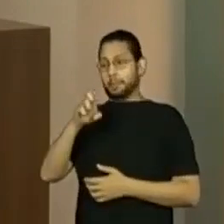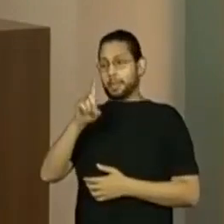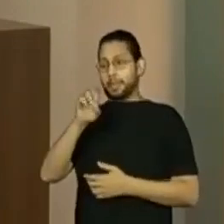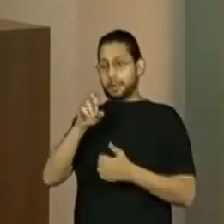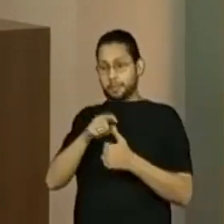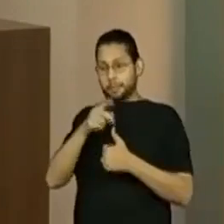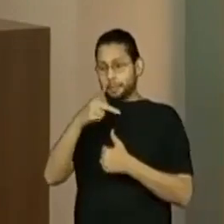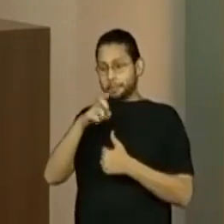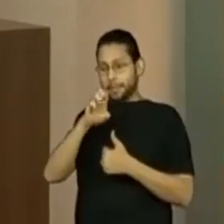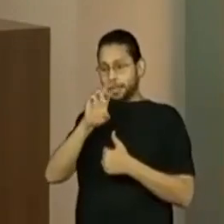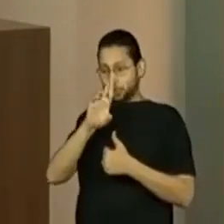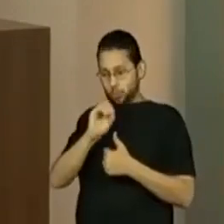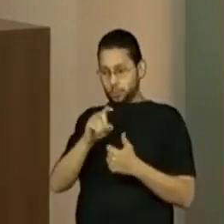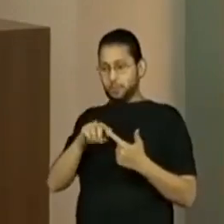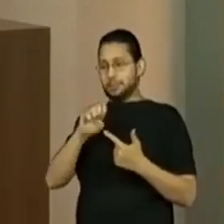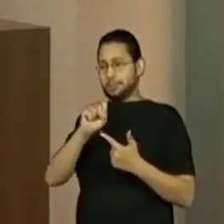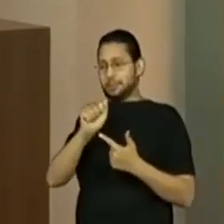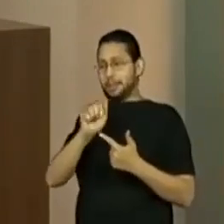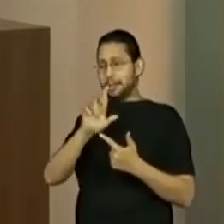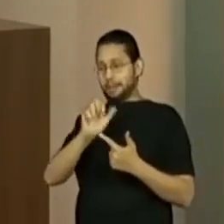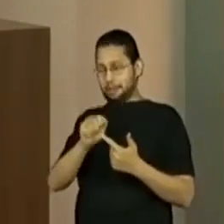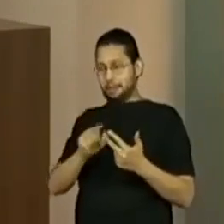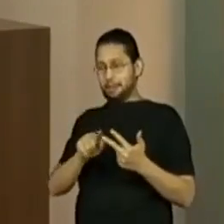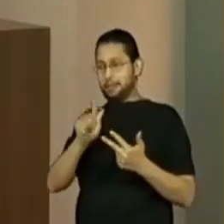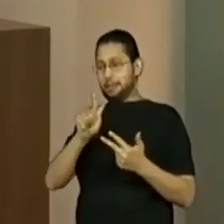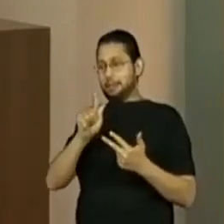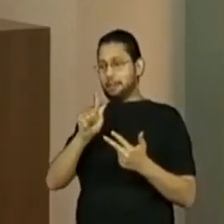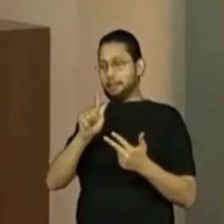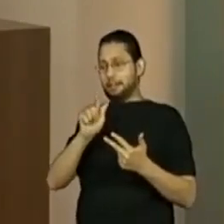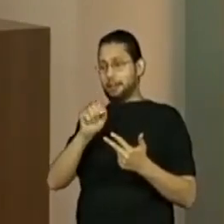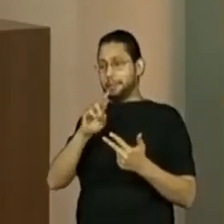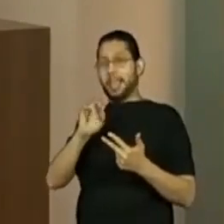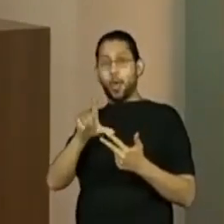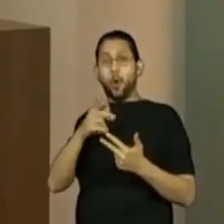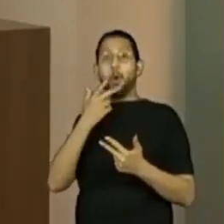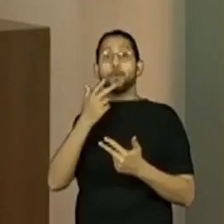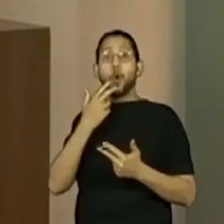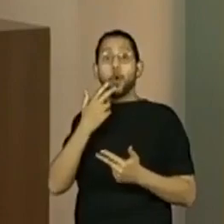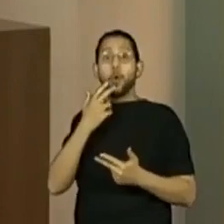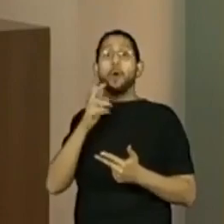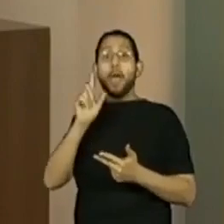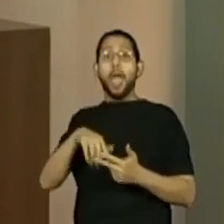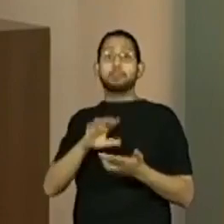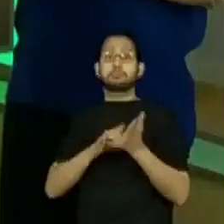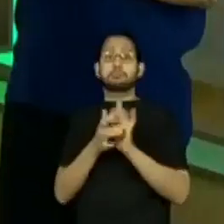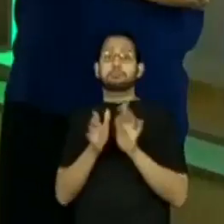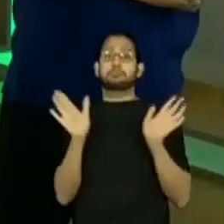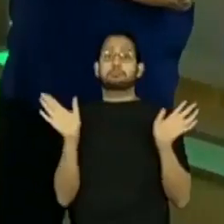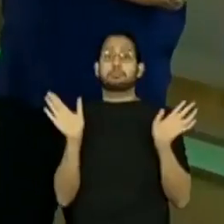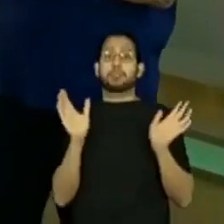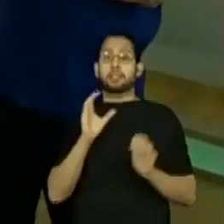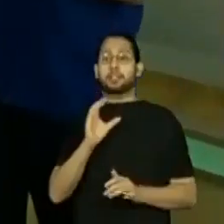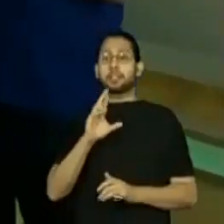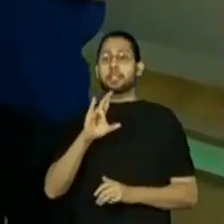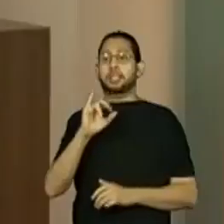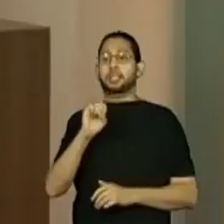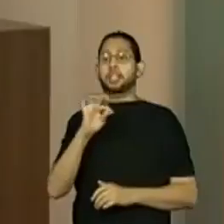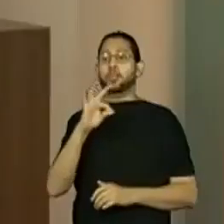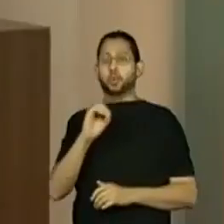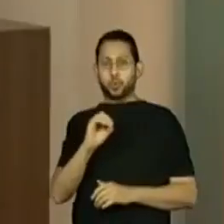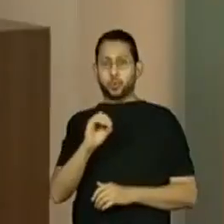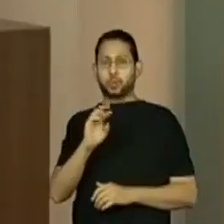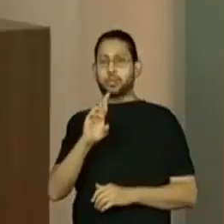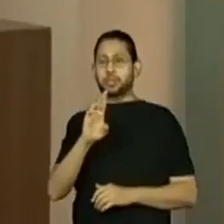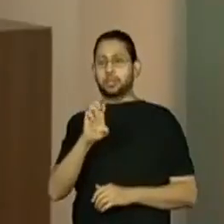Sara, o Gabriel, todos disseram Cristo Redentor. Esse é o nome do monumento. Muito bem. Mas isso ainda mesmo. não me